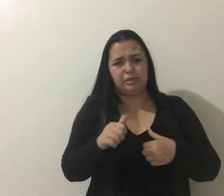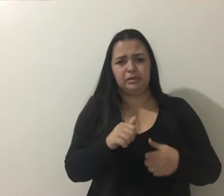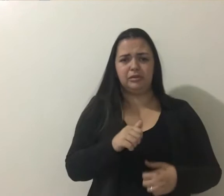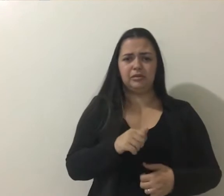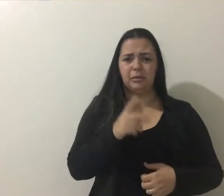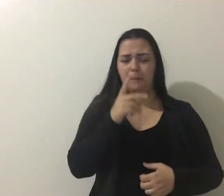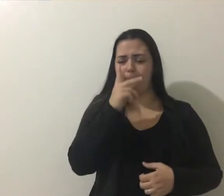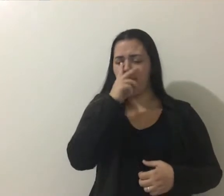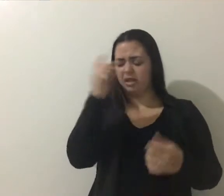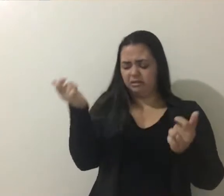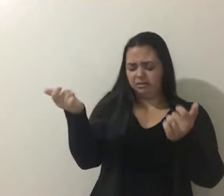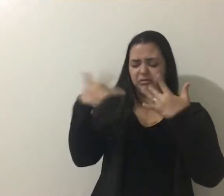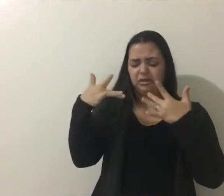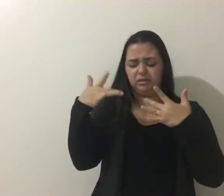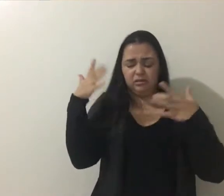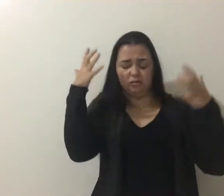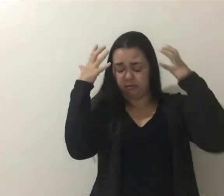abandono, desorientados,